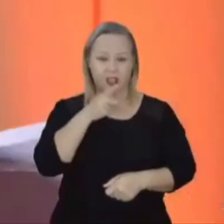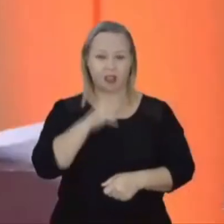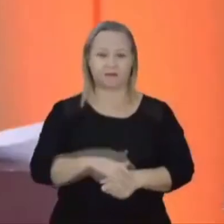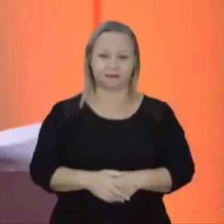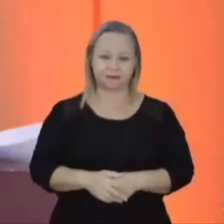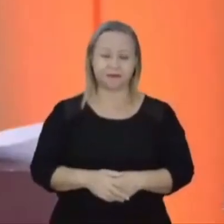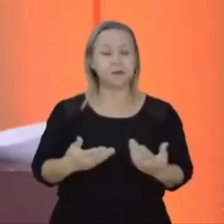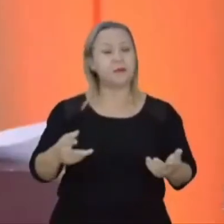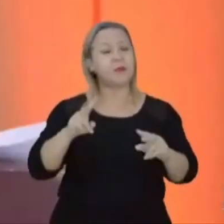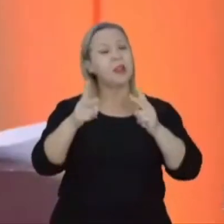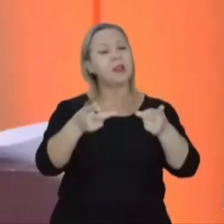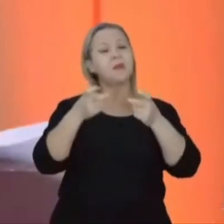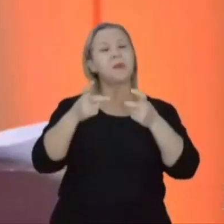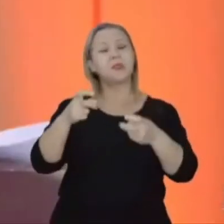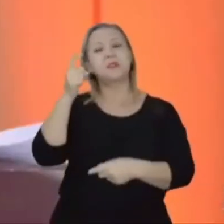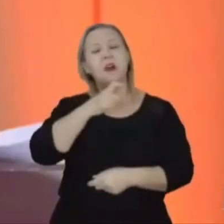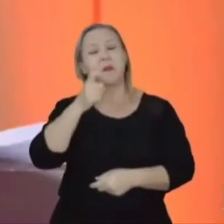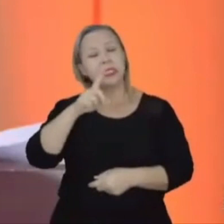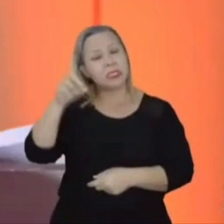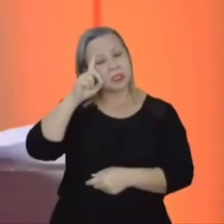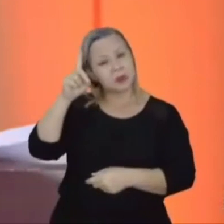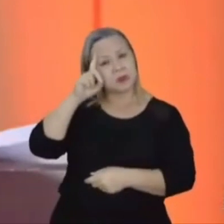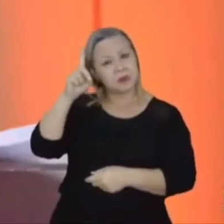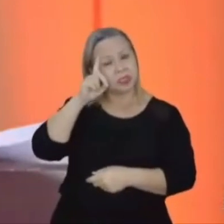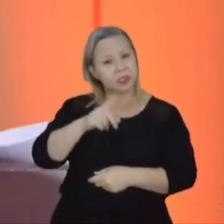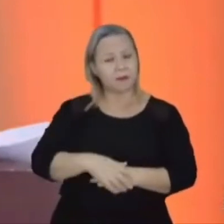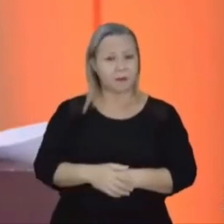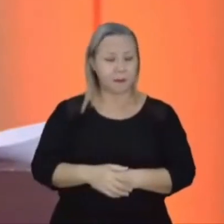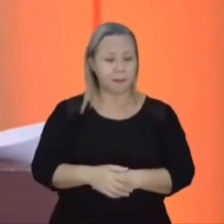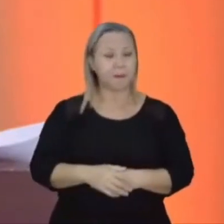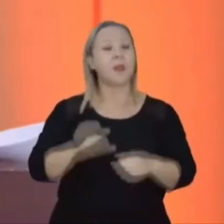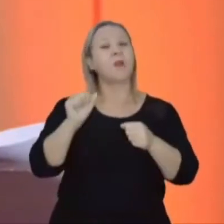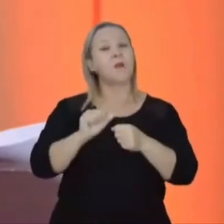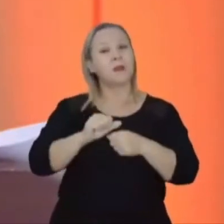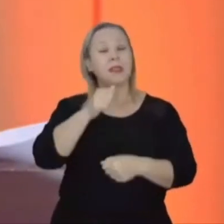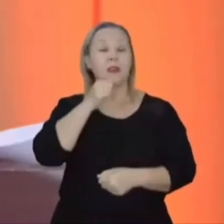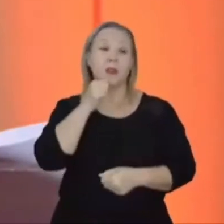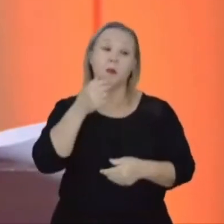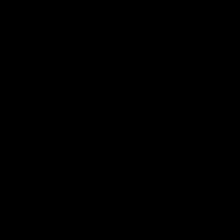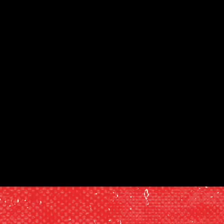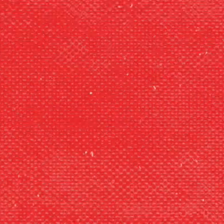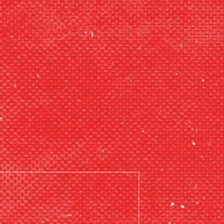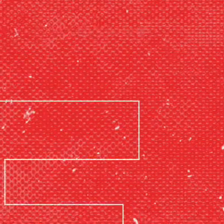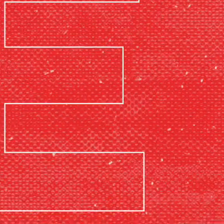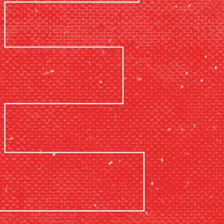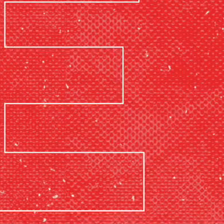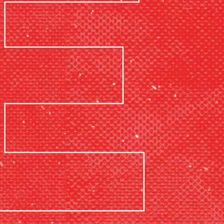todo dia. Então, nós vamos fazer ainda, mas vai depender muito da correlação de força no Congresso Nacional.